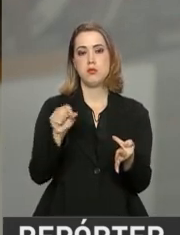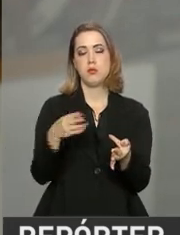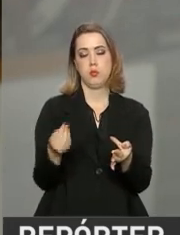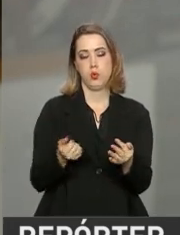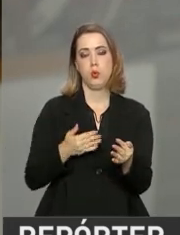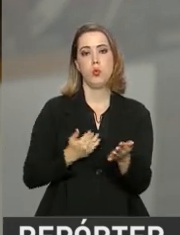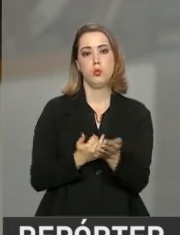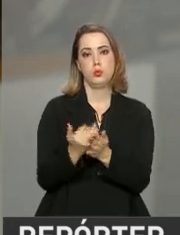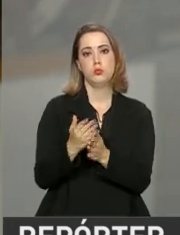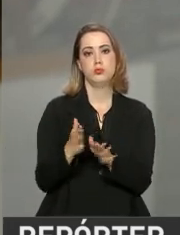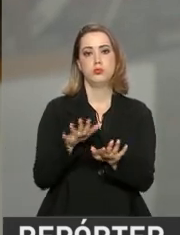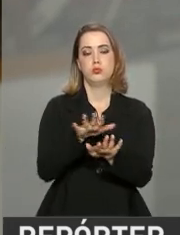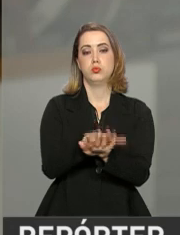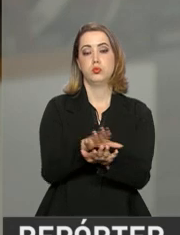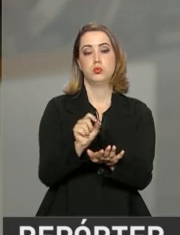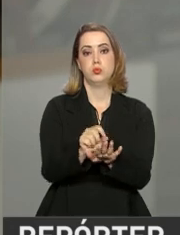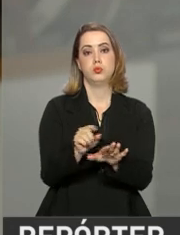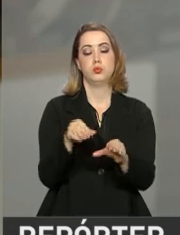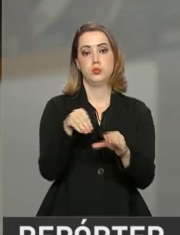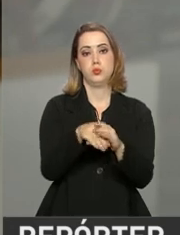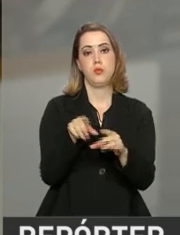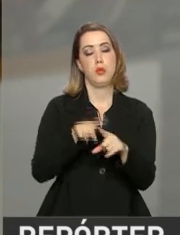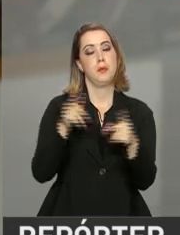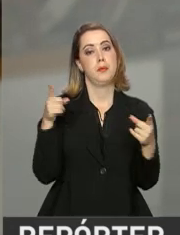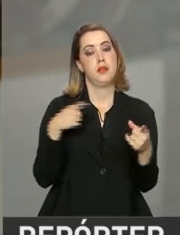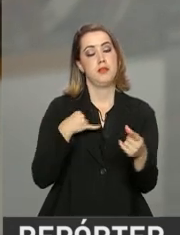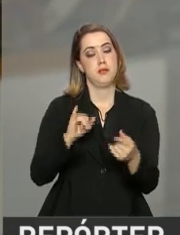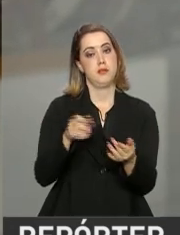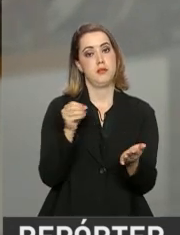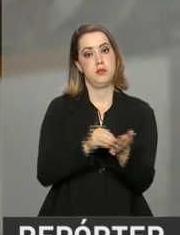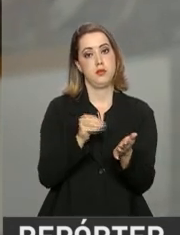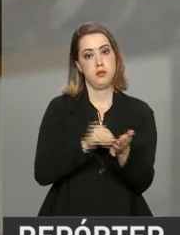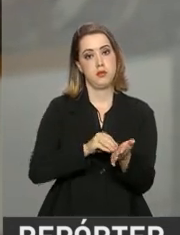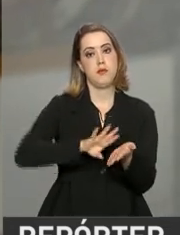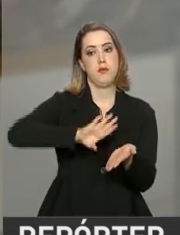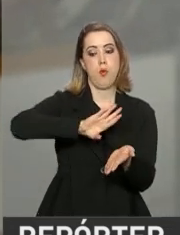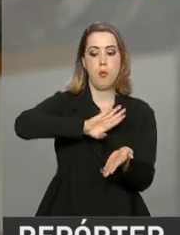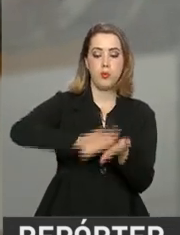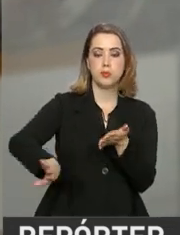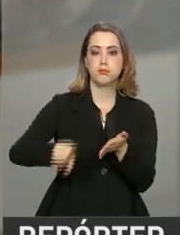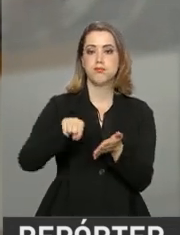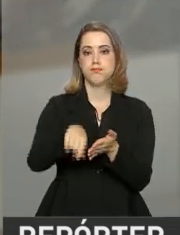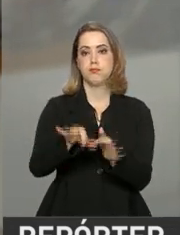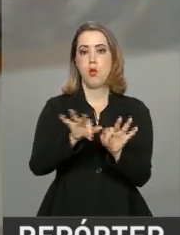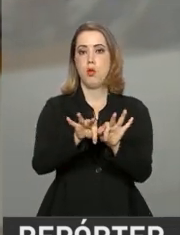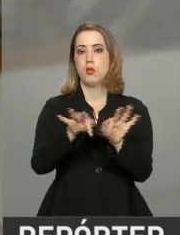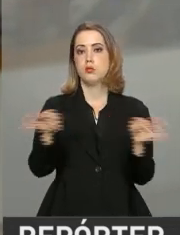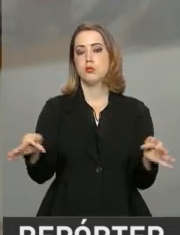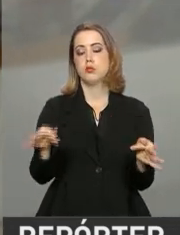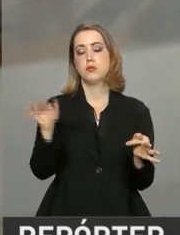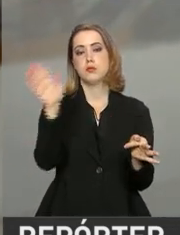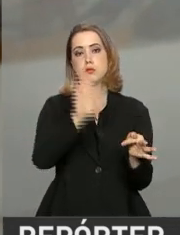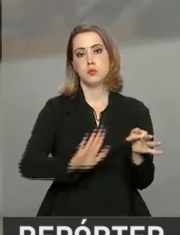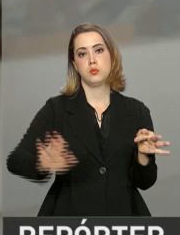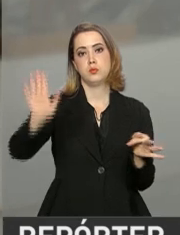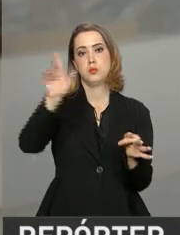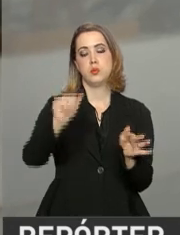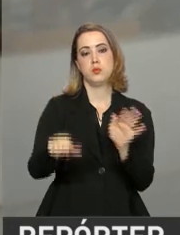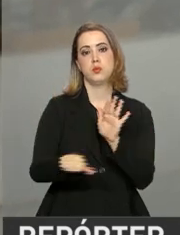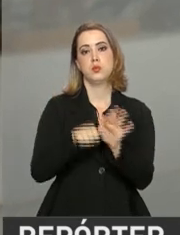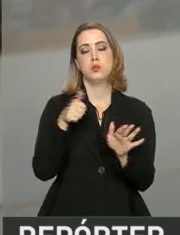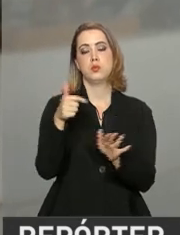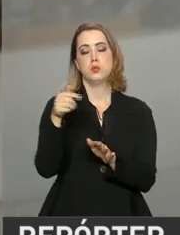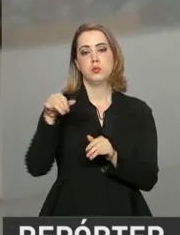automaticamente agora quem não regularizar a situação será excluído do simples nacional a partir do dia 1eo de janeiro